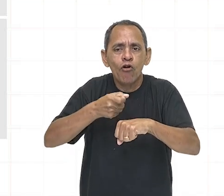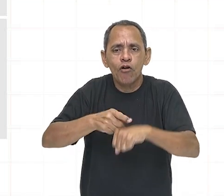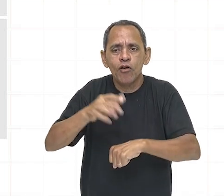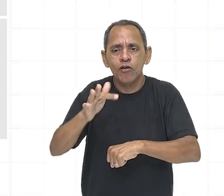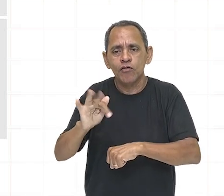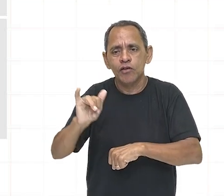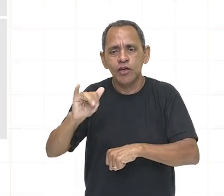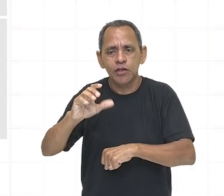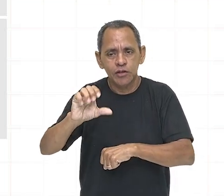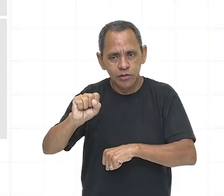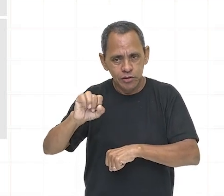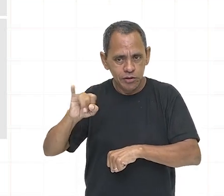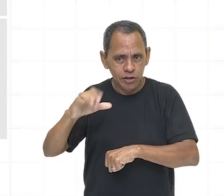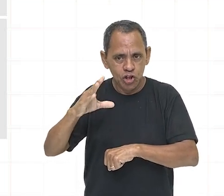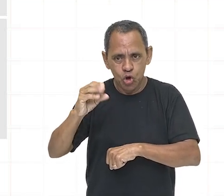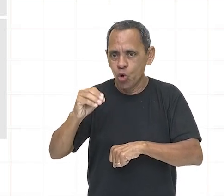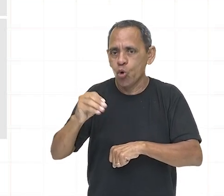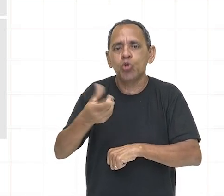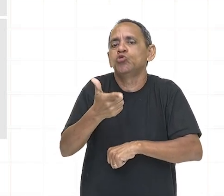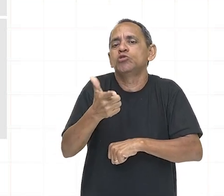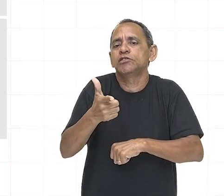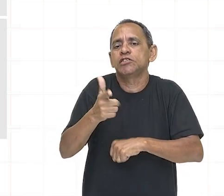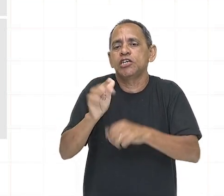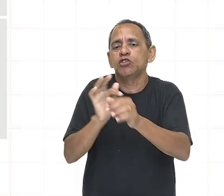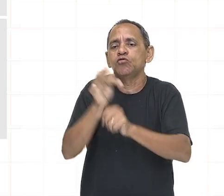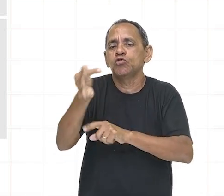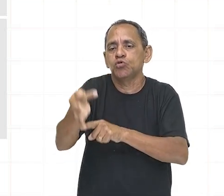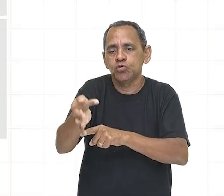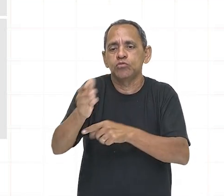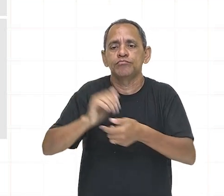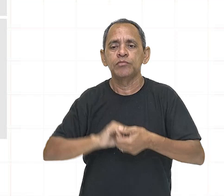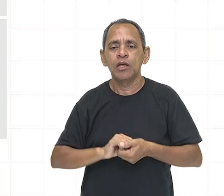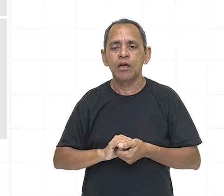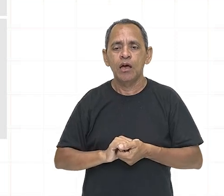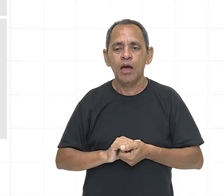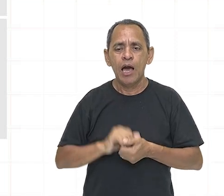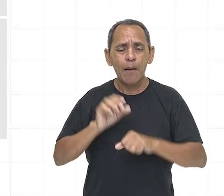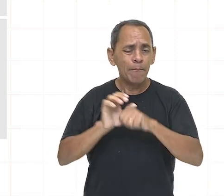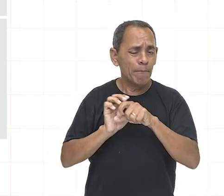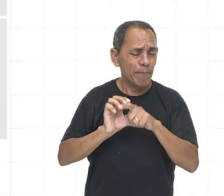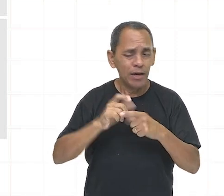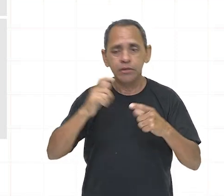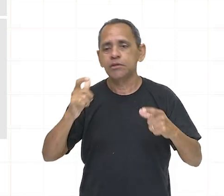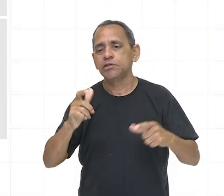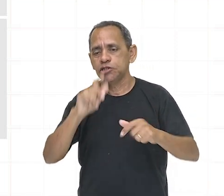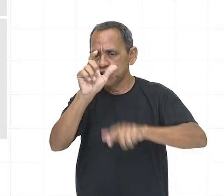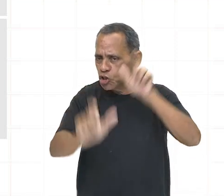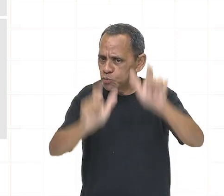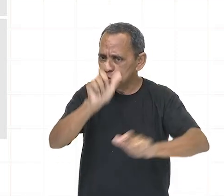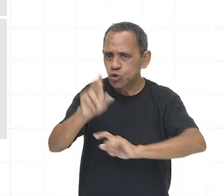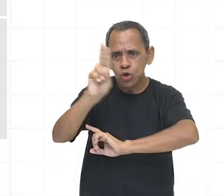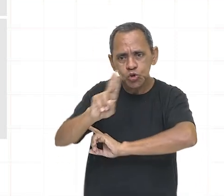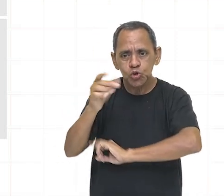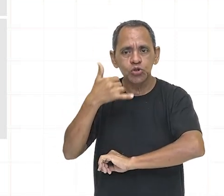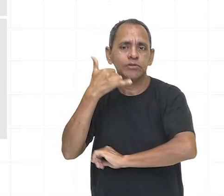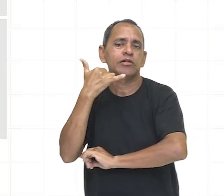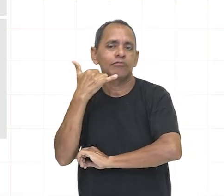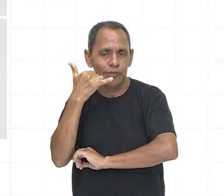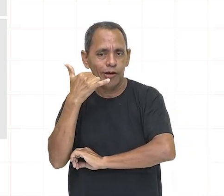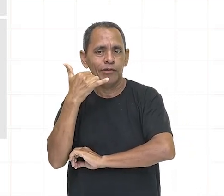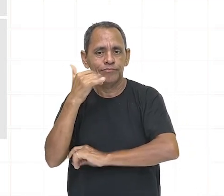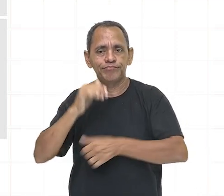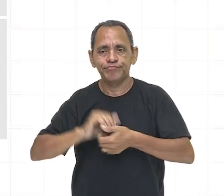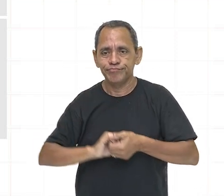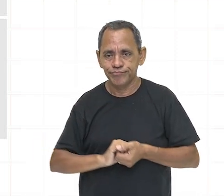utiliza normalmente aí está no celular, né? Então, realmente é uma coisa assim que a gente vai ter que